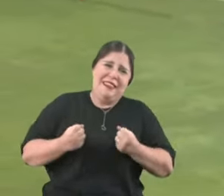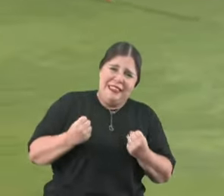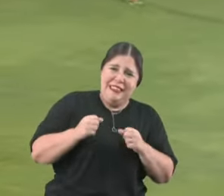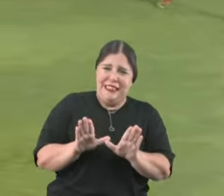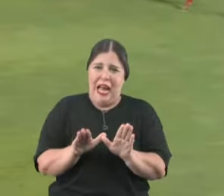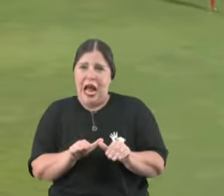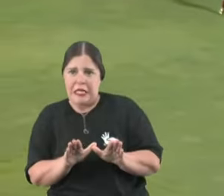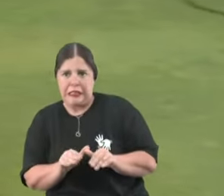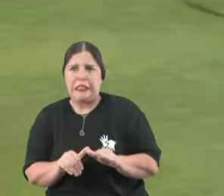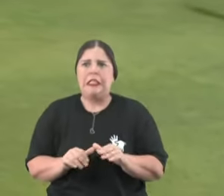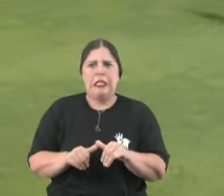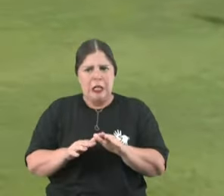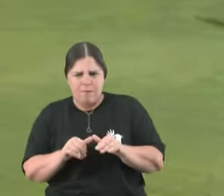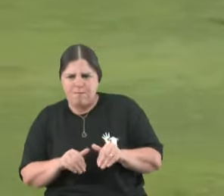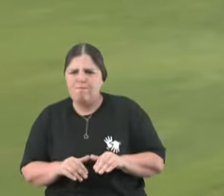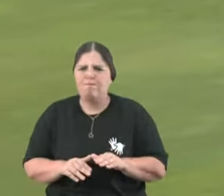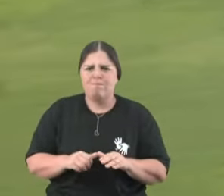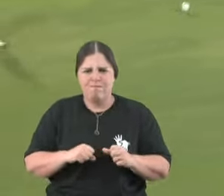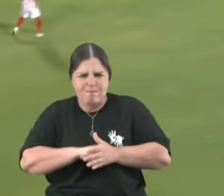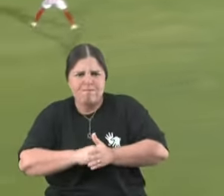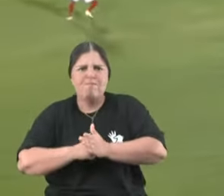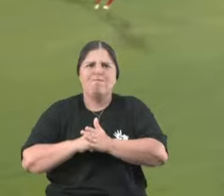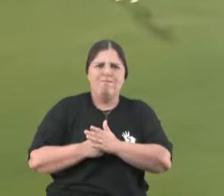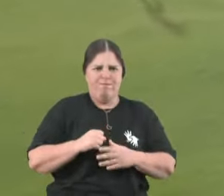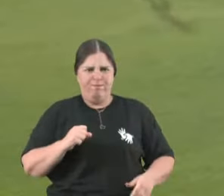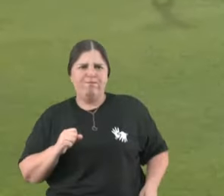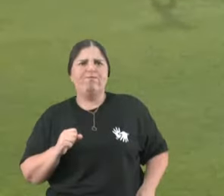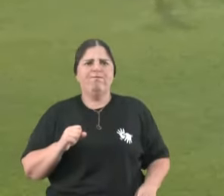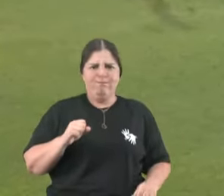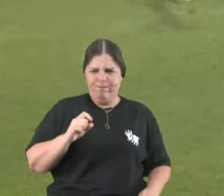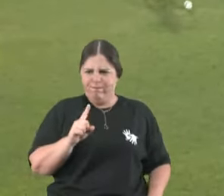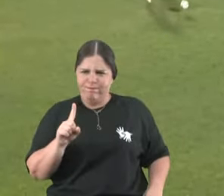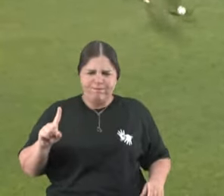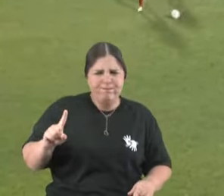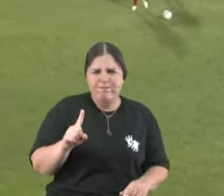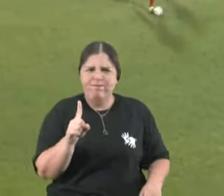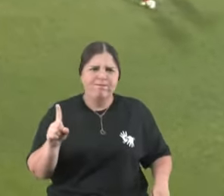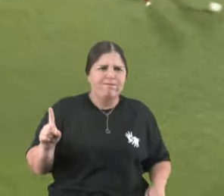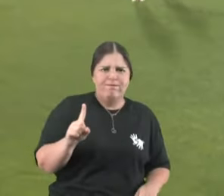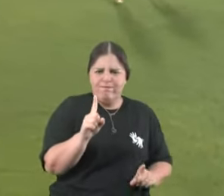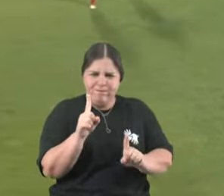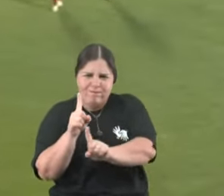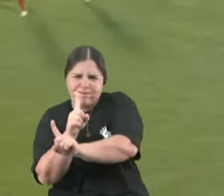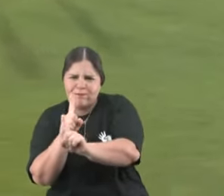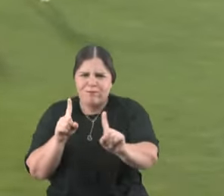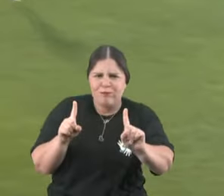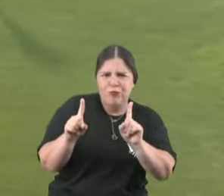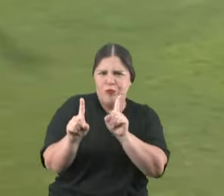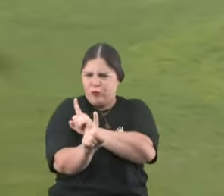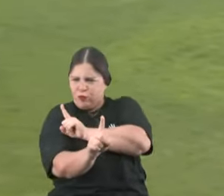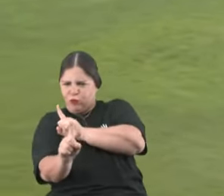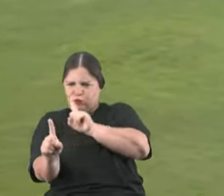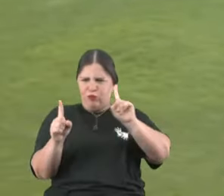Anselmo chuta, o desvio foi providencial. Cobrado o escanteio, afasta a marcação. A sobra é com o Hereda.